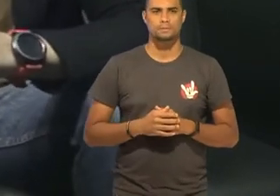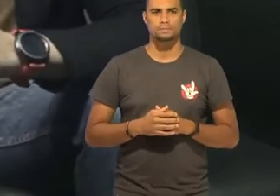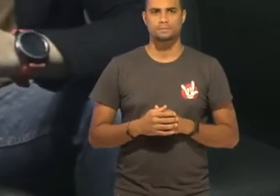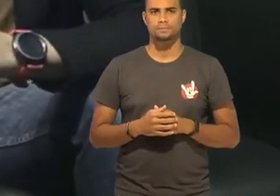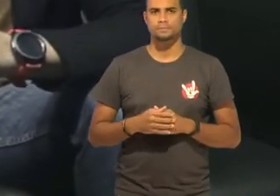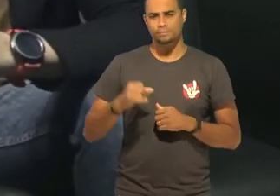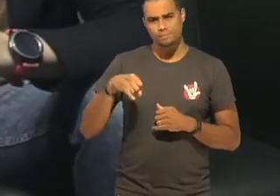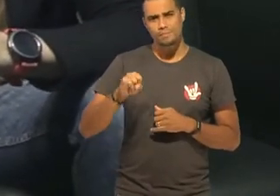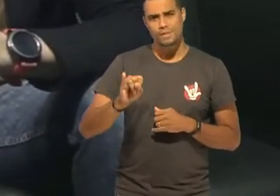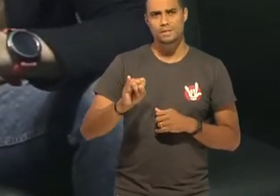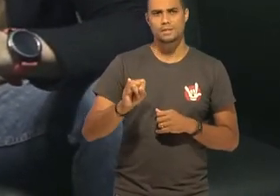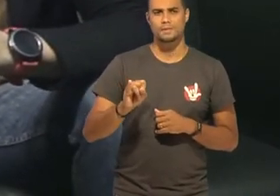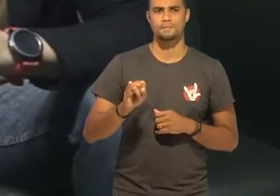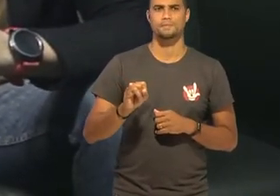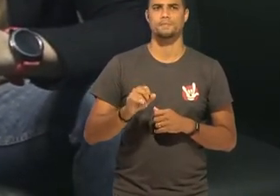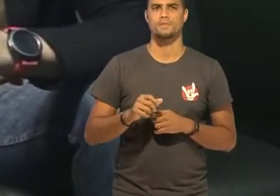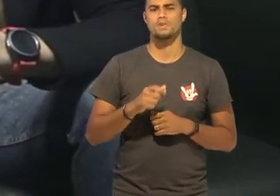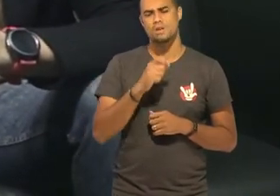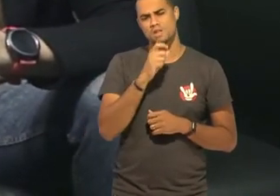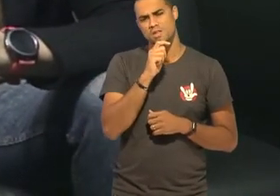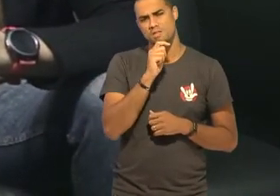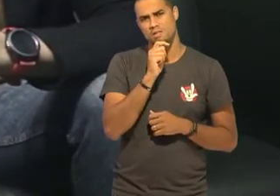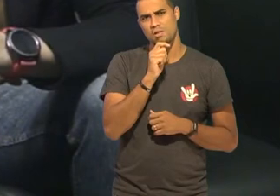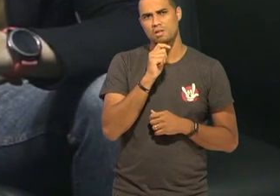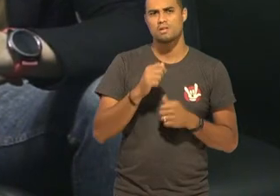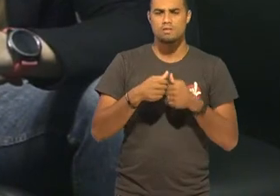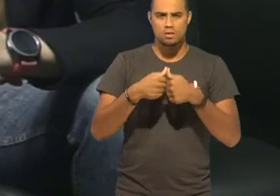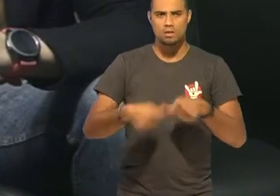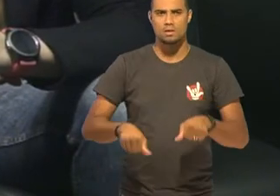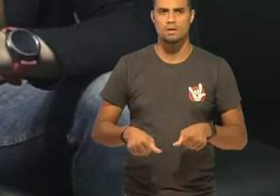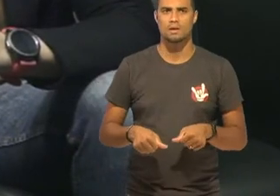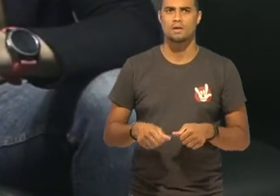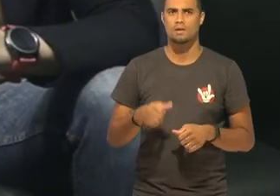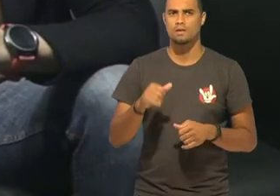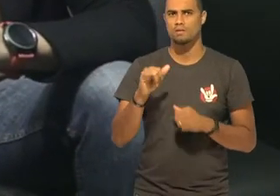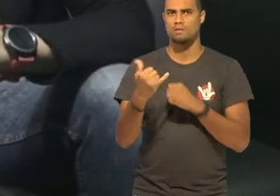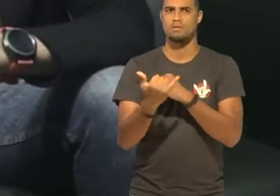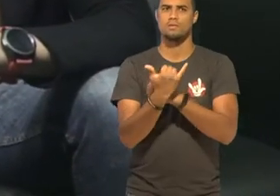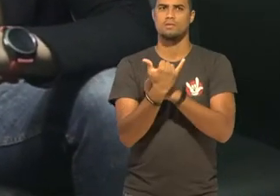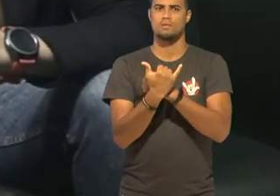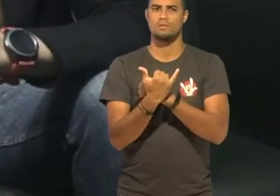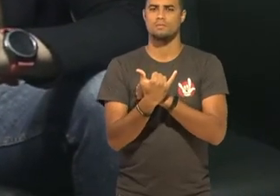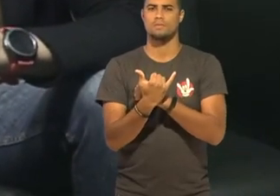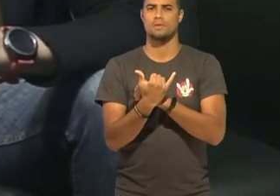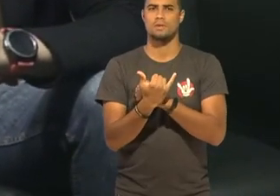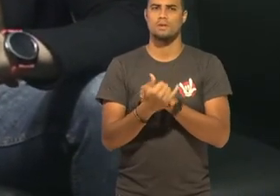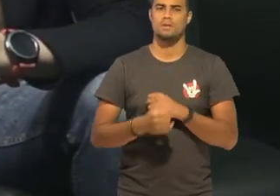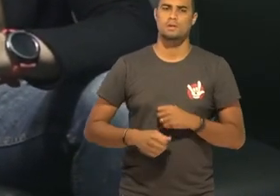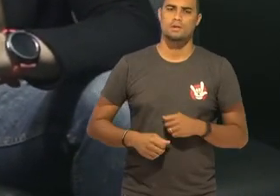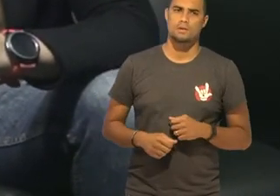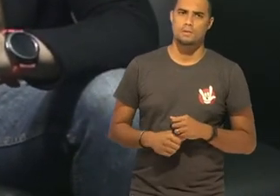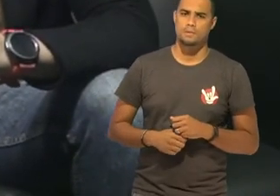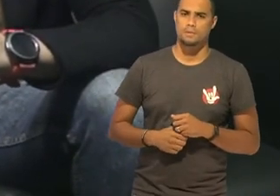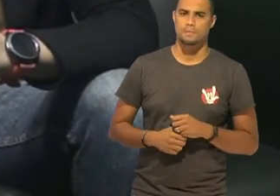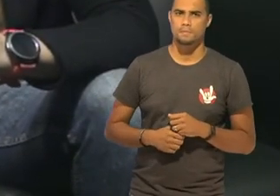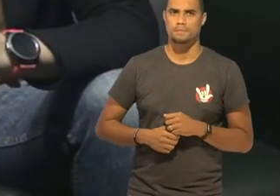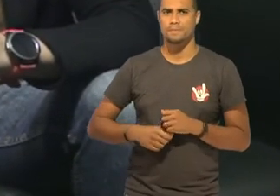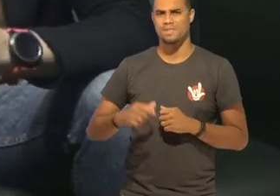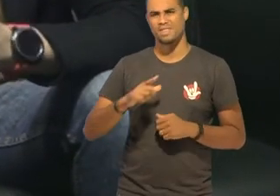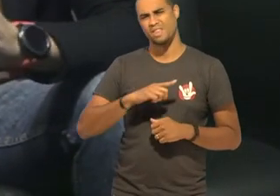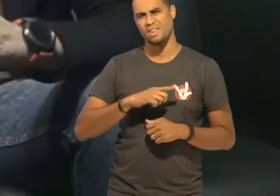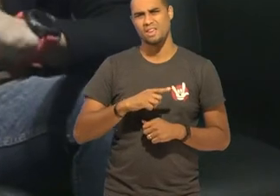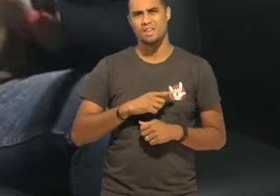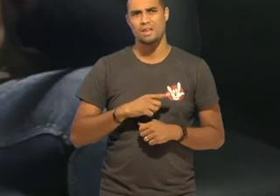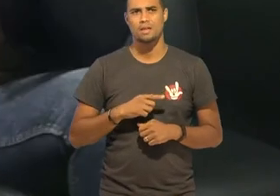que provavelmente estaremos, eu sei que tem rolado muitos desafios entre vocês, entre